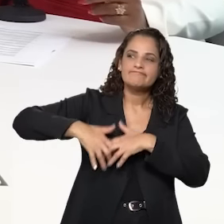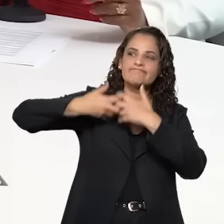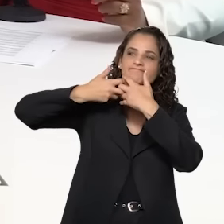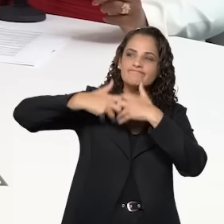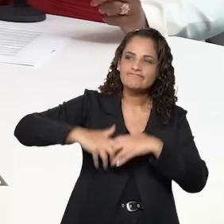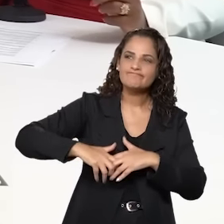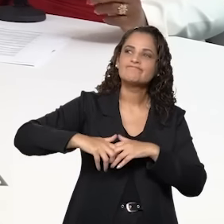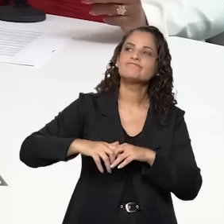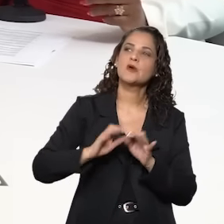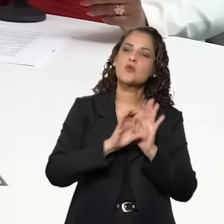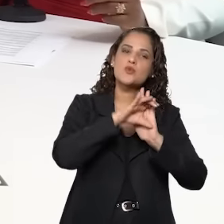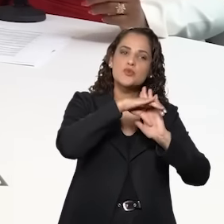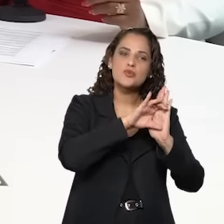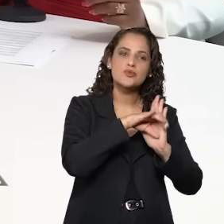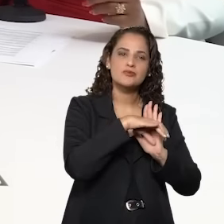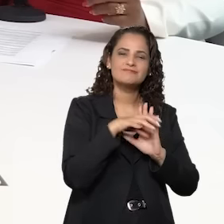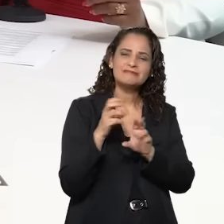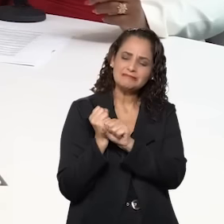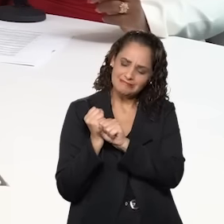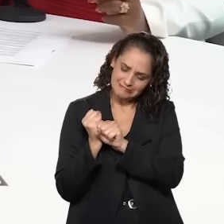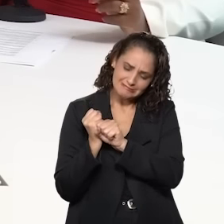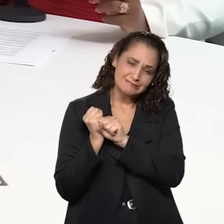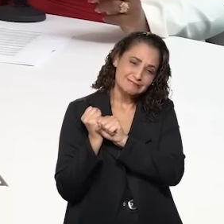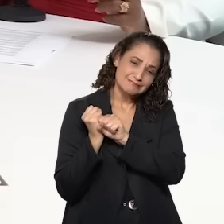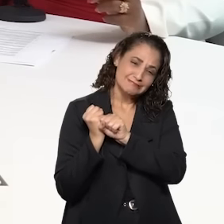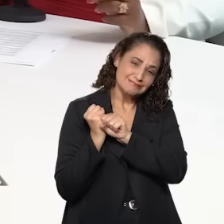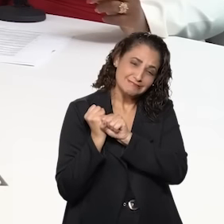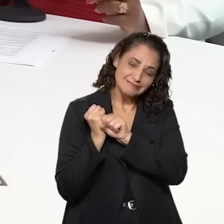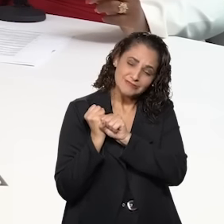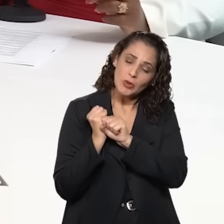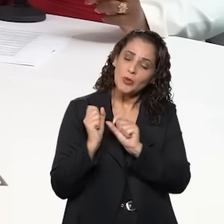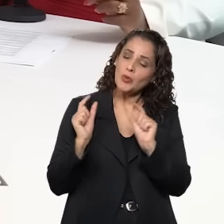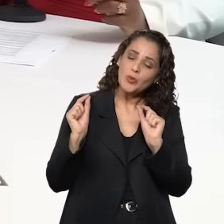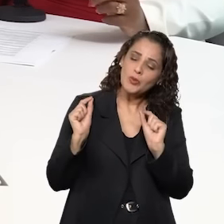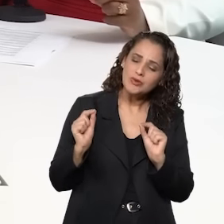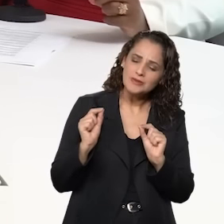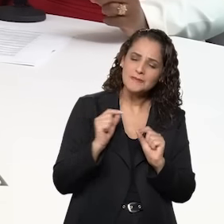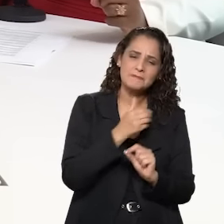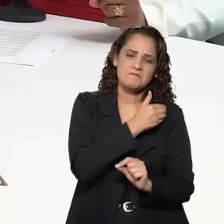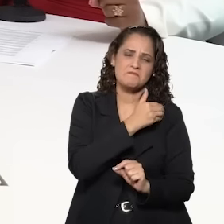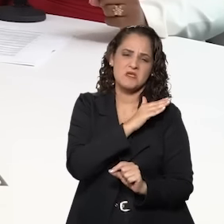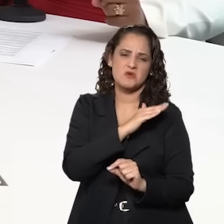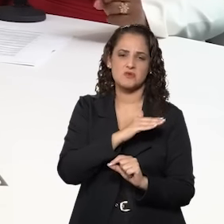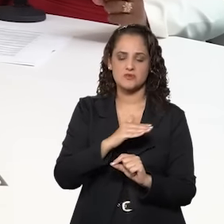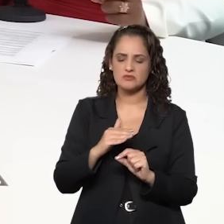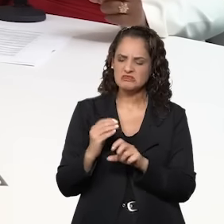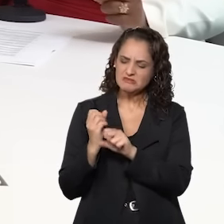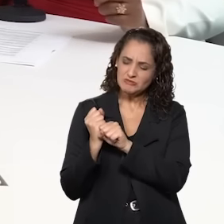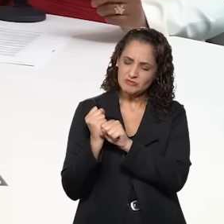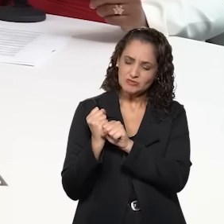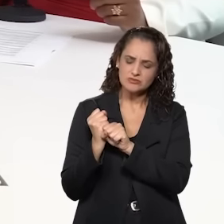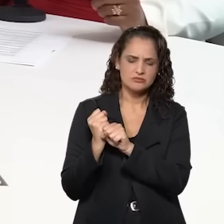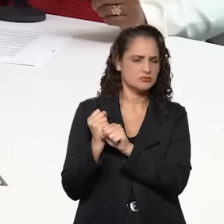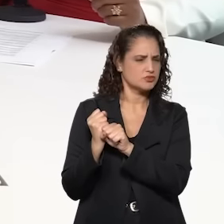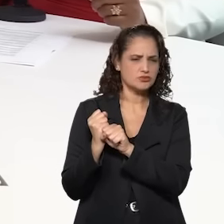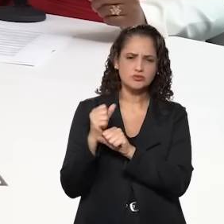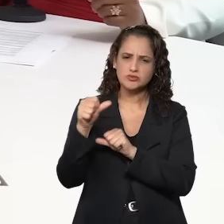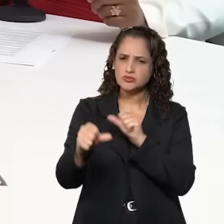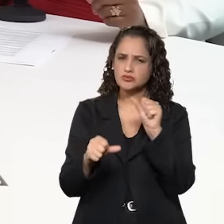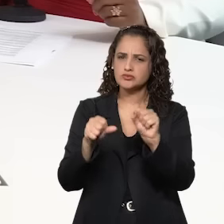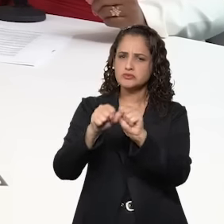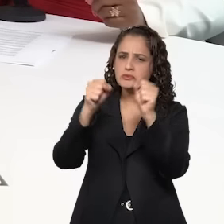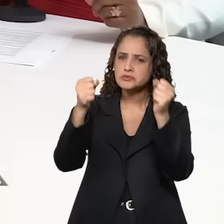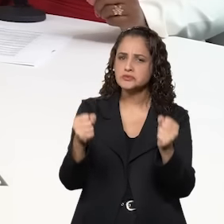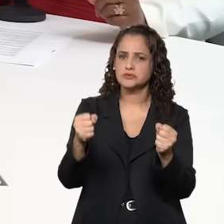revisitar conceitos que estão enraizados preconceitos que estão enraizados para reconstruí-los Afinal de contas se conceito é construção